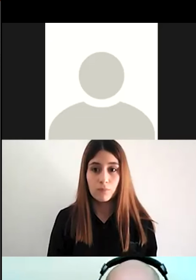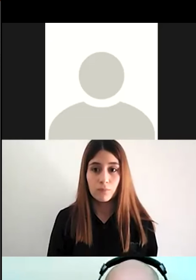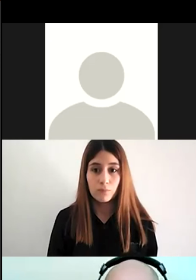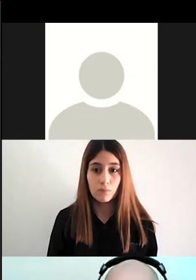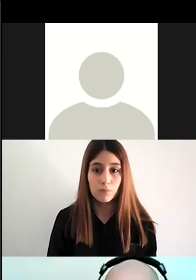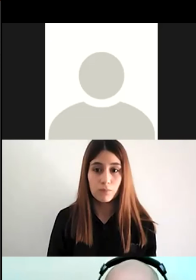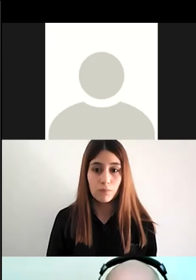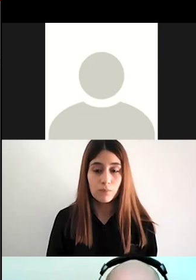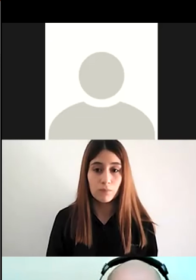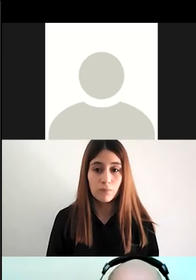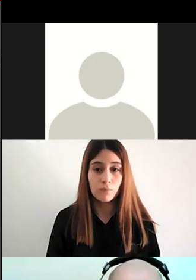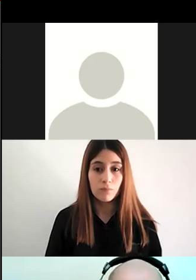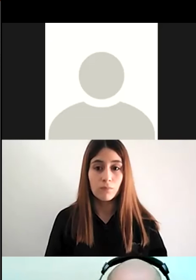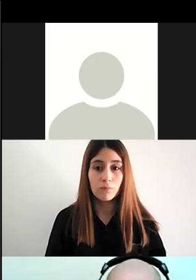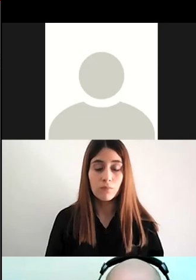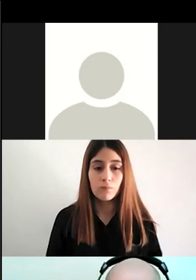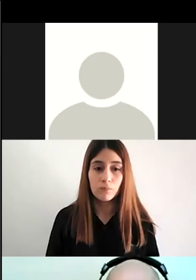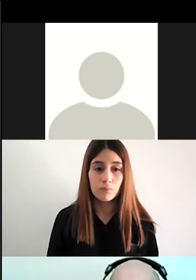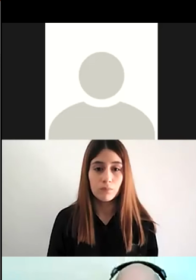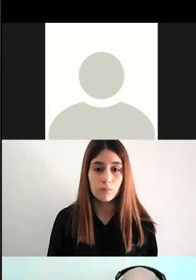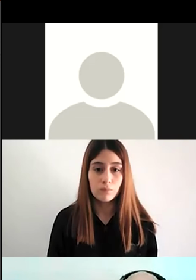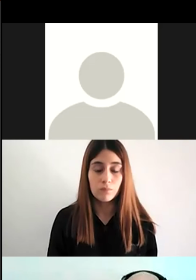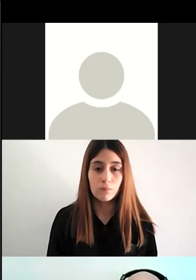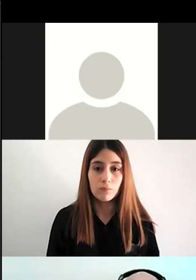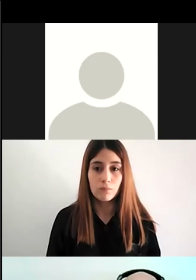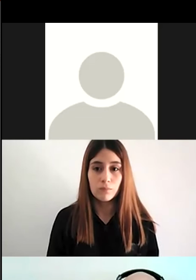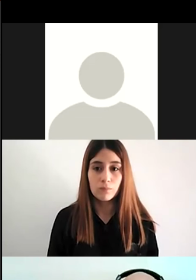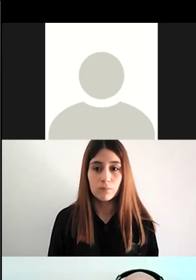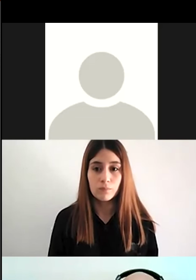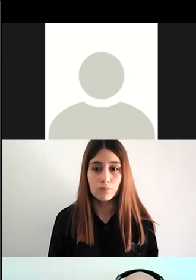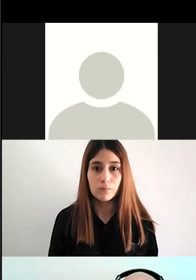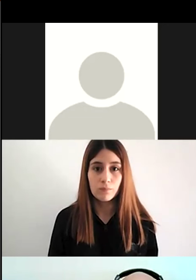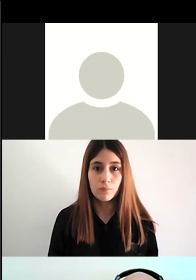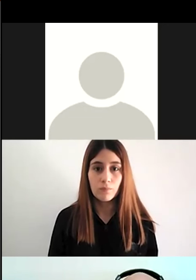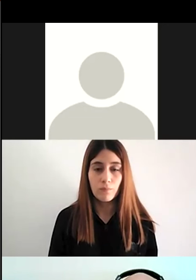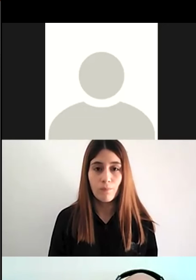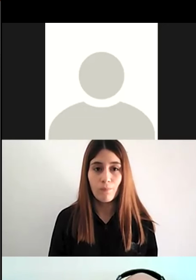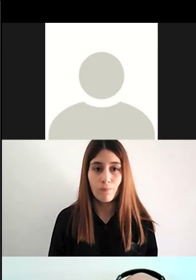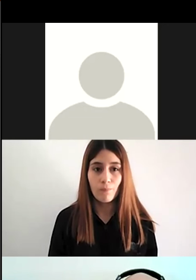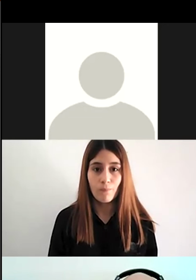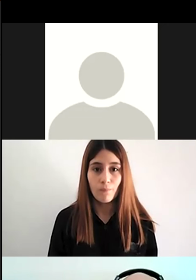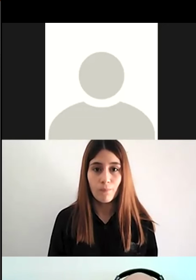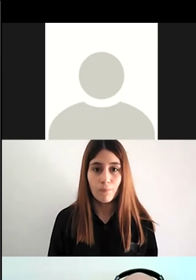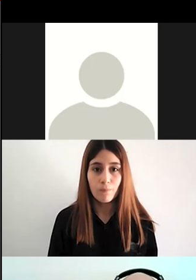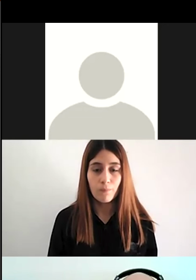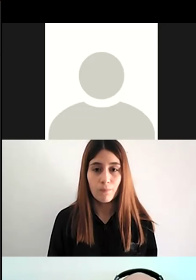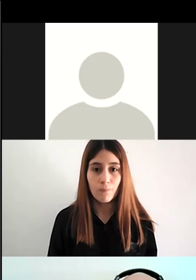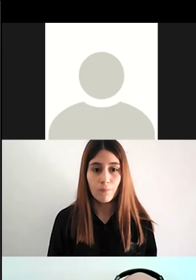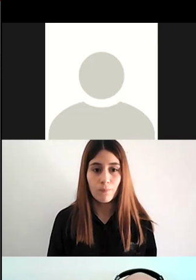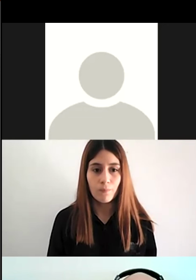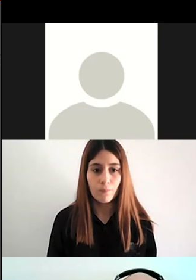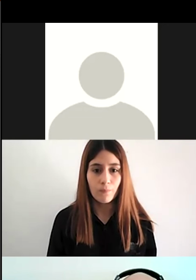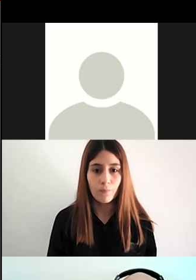Peço desculpa, mas eu prefiro fazer a apresentação. Obviamente que a gravação não correu bem, por isso era preferível eu fazer a